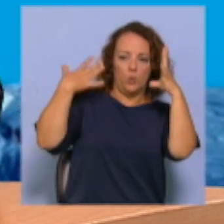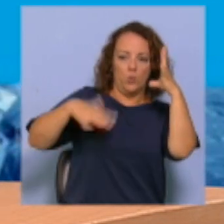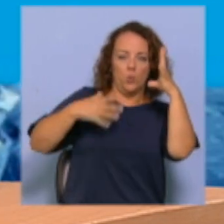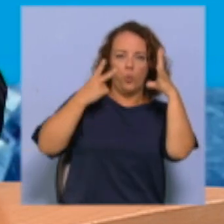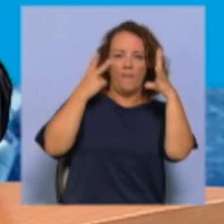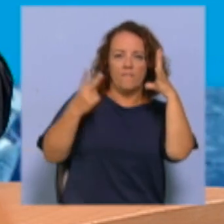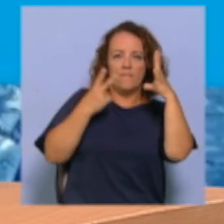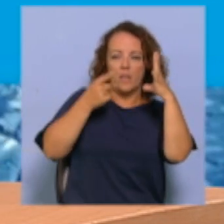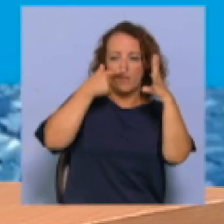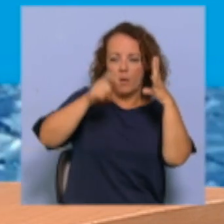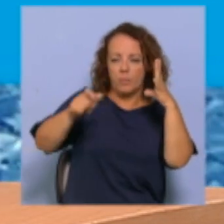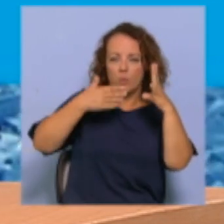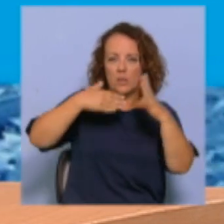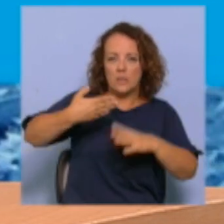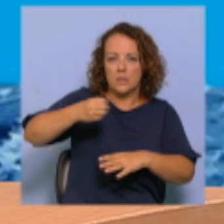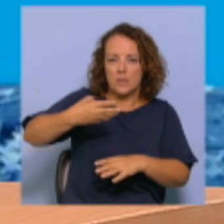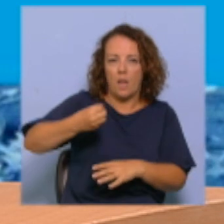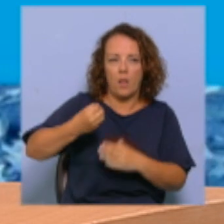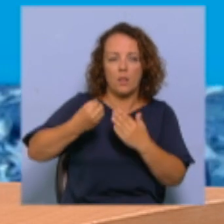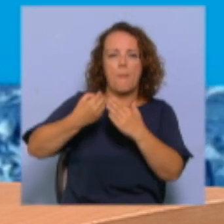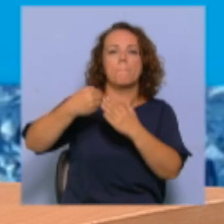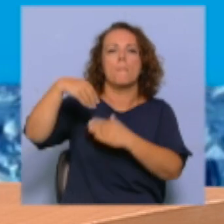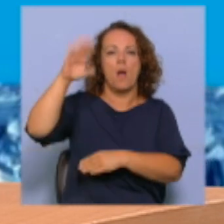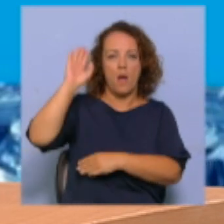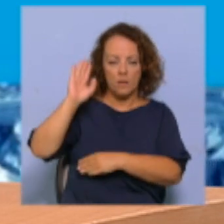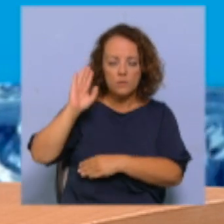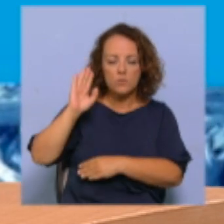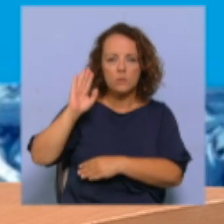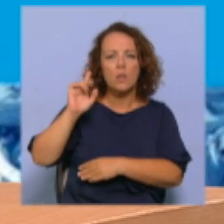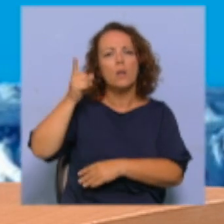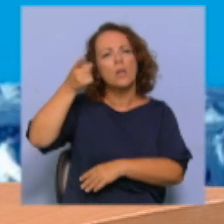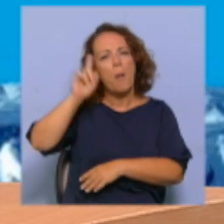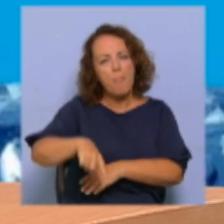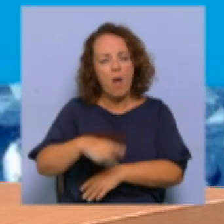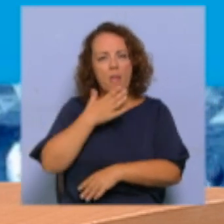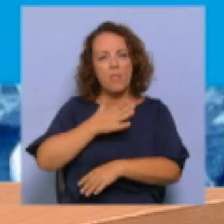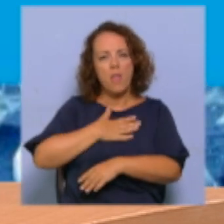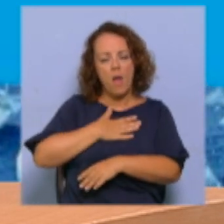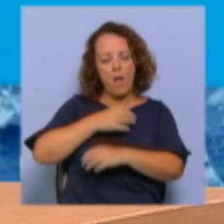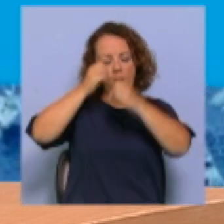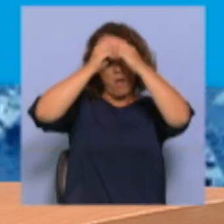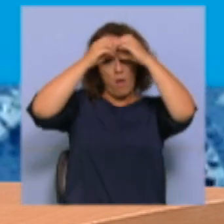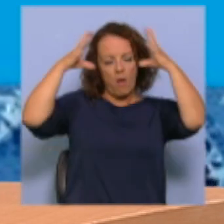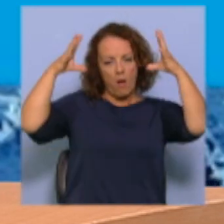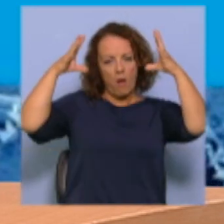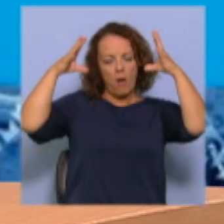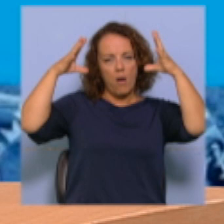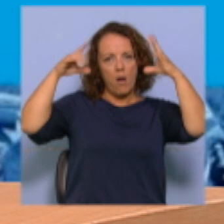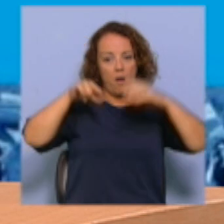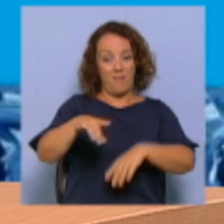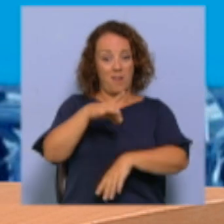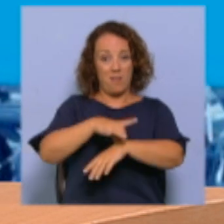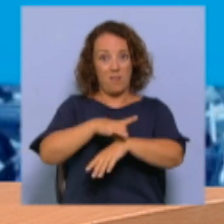têm 70 anos ou mais, mas confrontam-nos também com esta ideia de que a